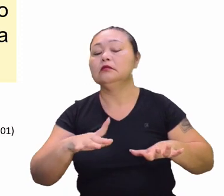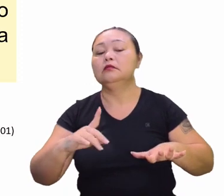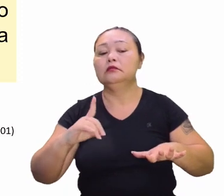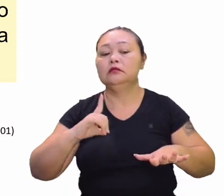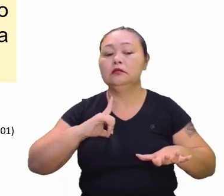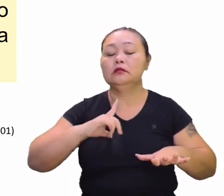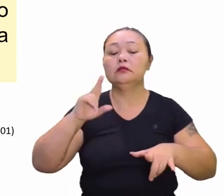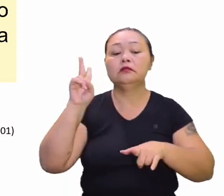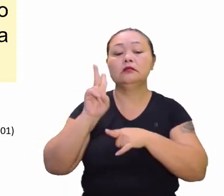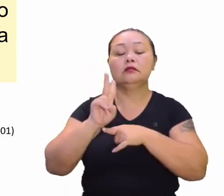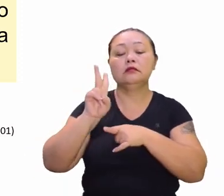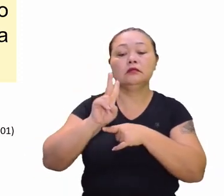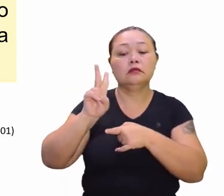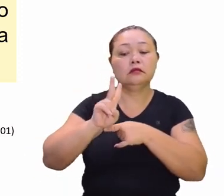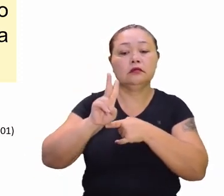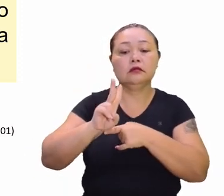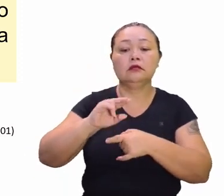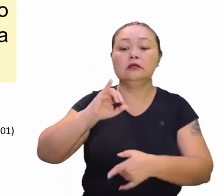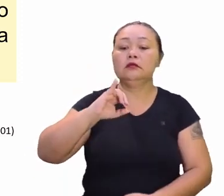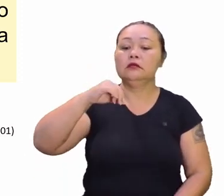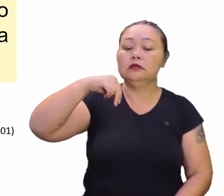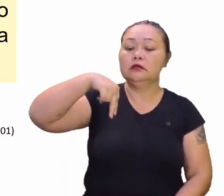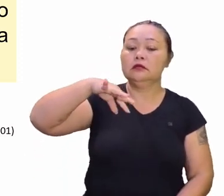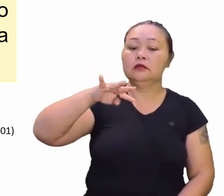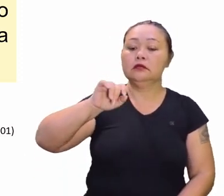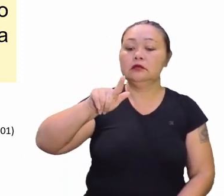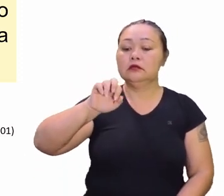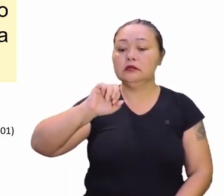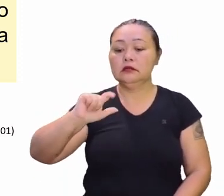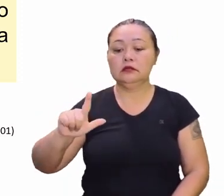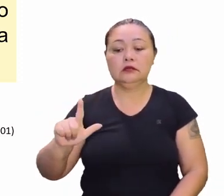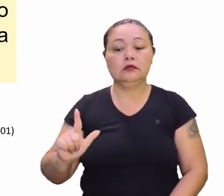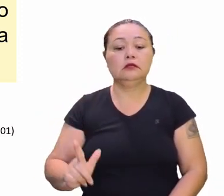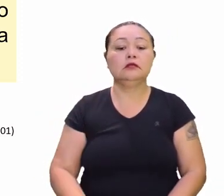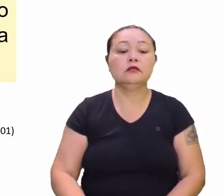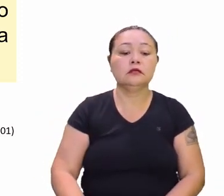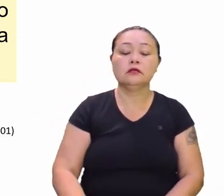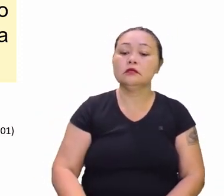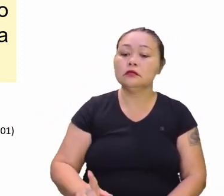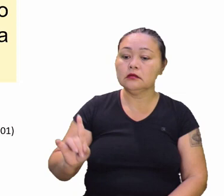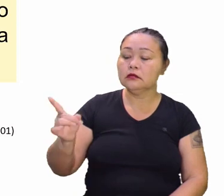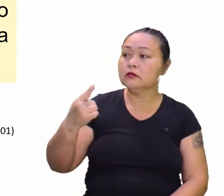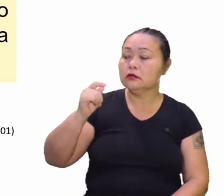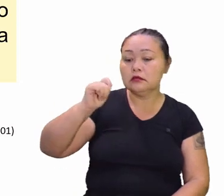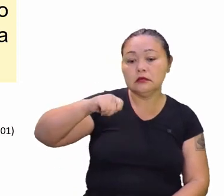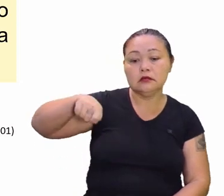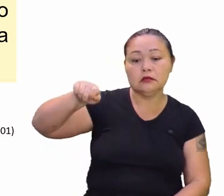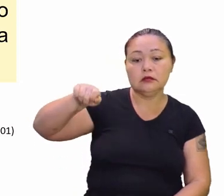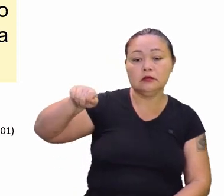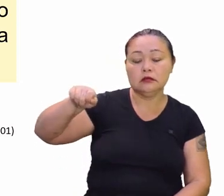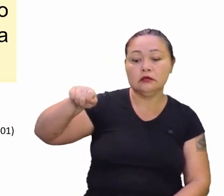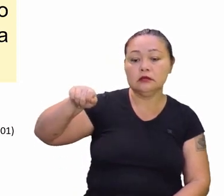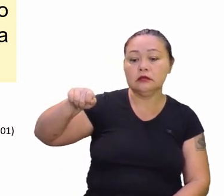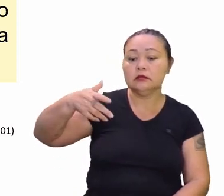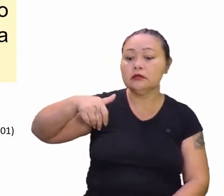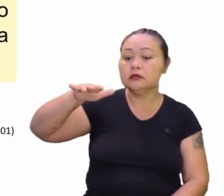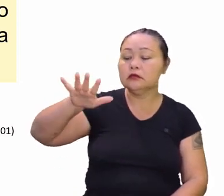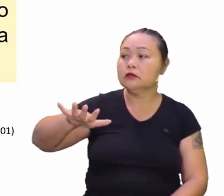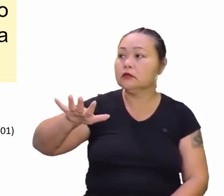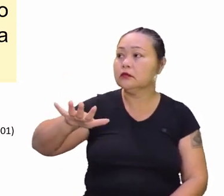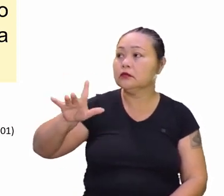está protegida de forma integral. E professor Jorge, pode puxar até uma setinha e colocar uma